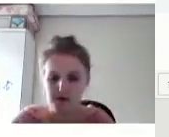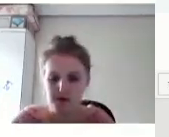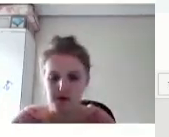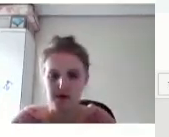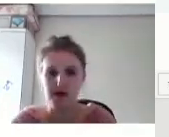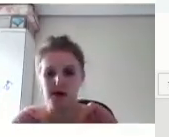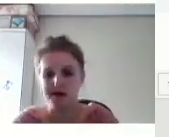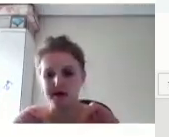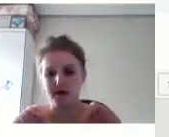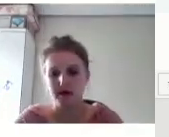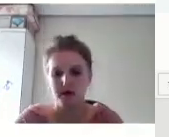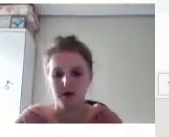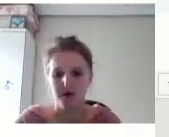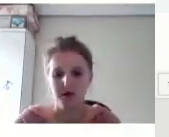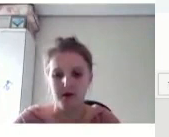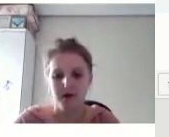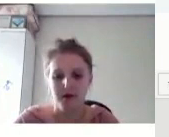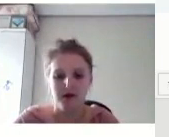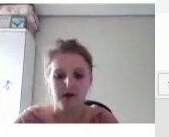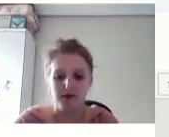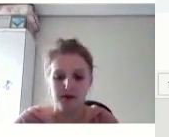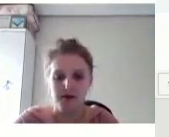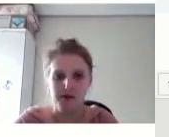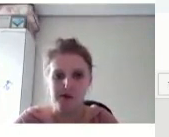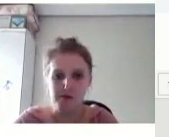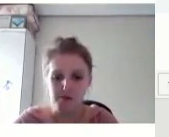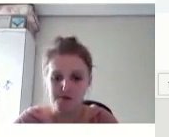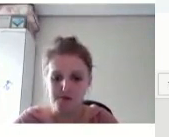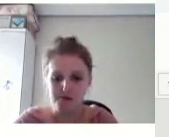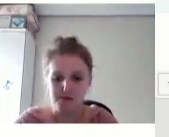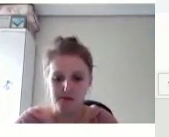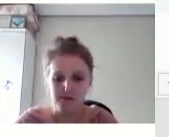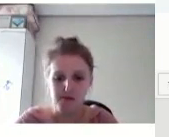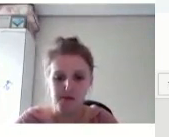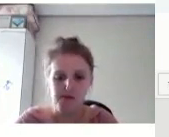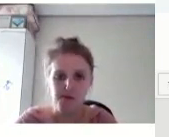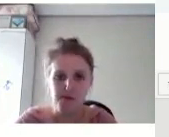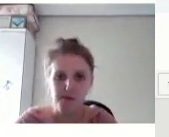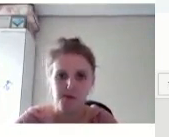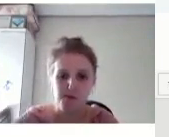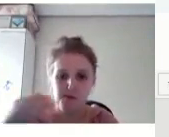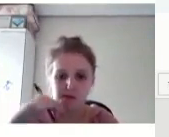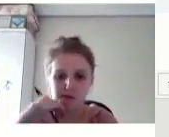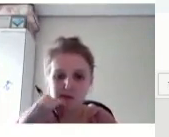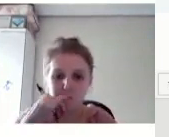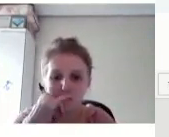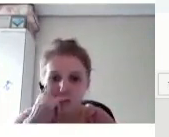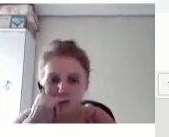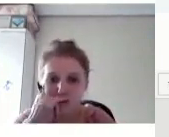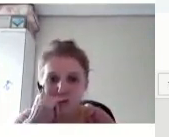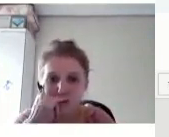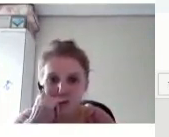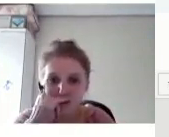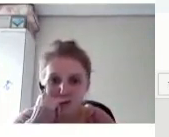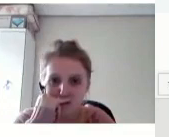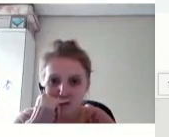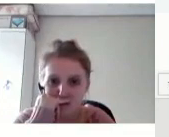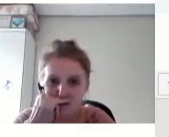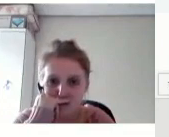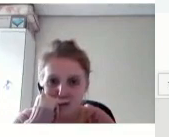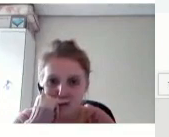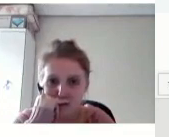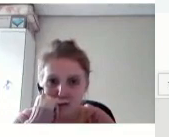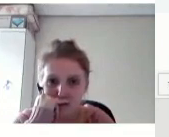dar zero, né? Ou seja, em mecânica clássica, parênteses de Poisson de duas quantidades clássicas têm propriedades muito